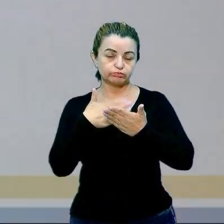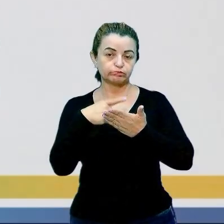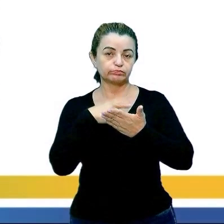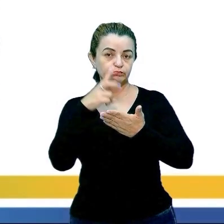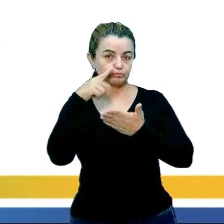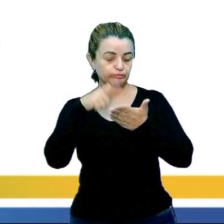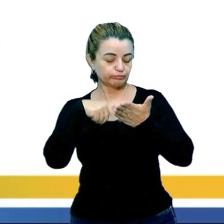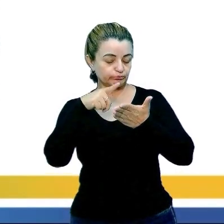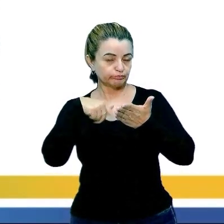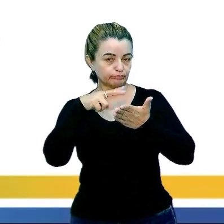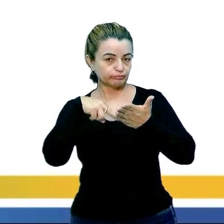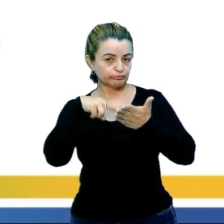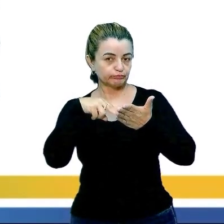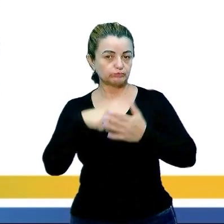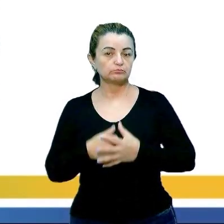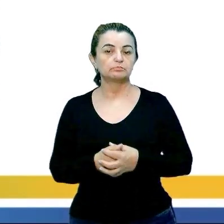aqui.